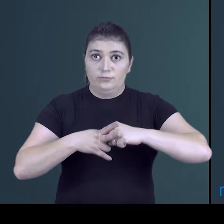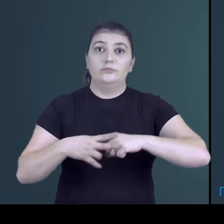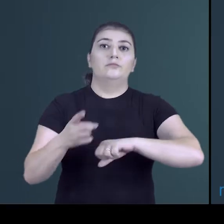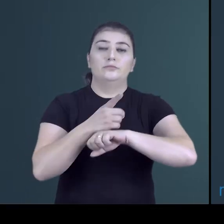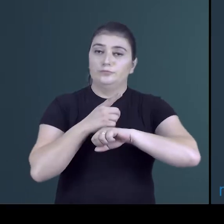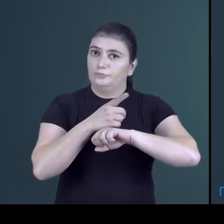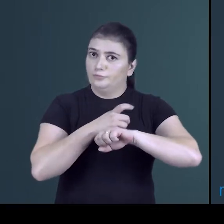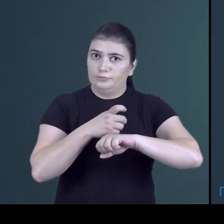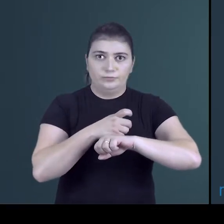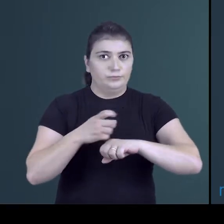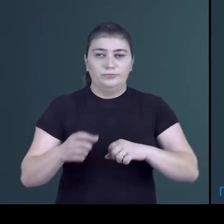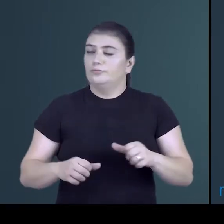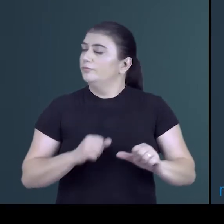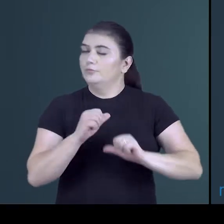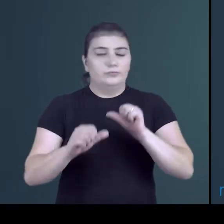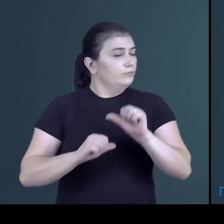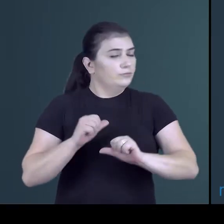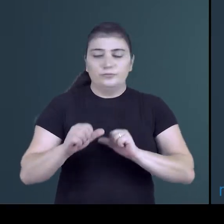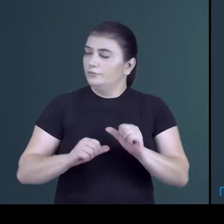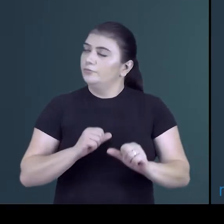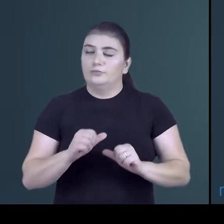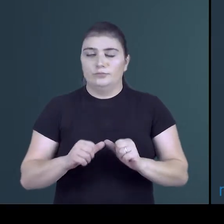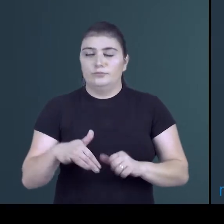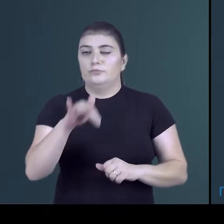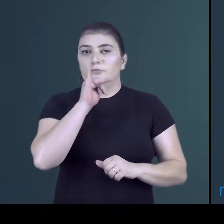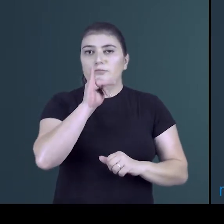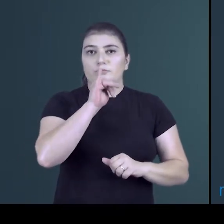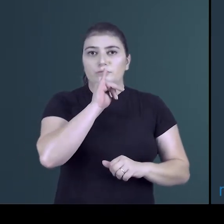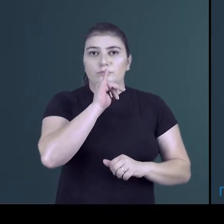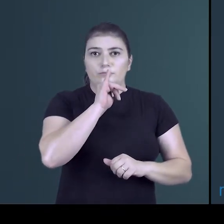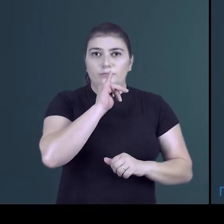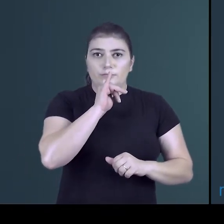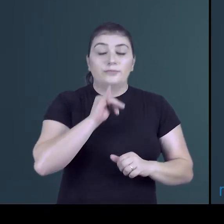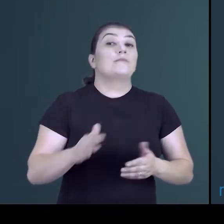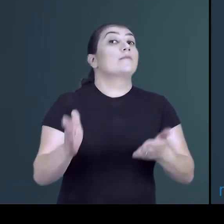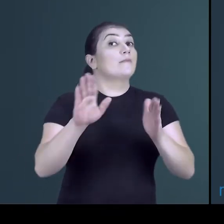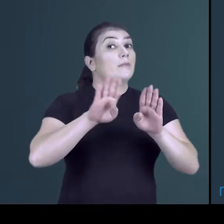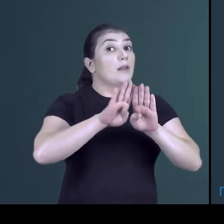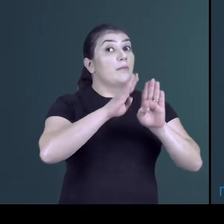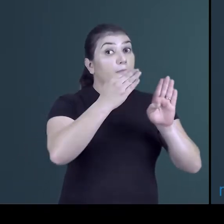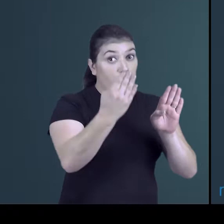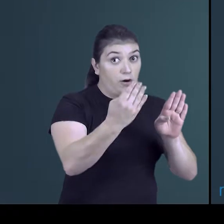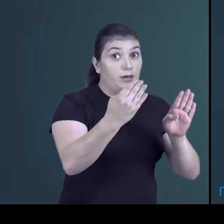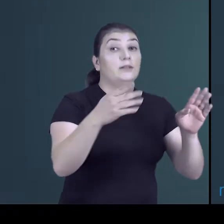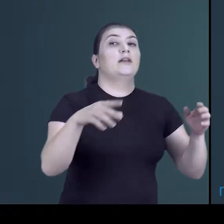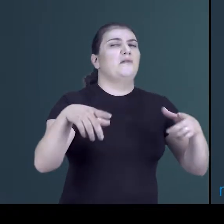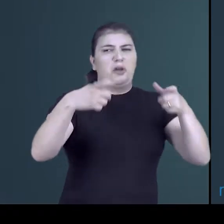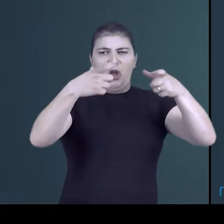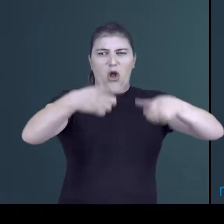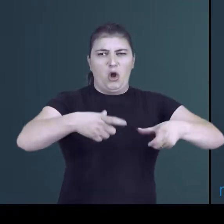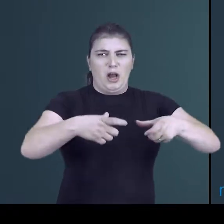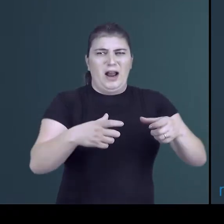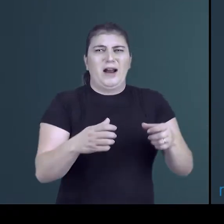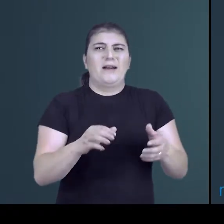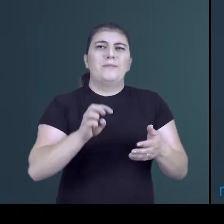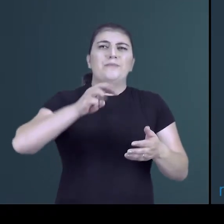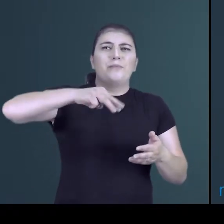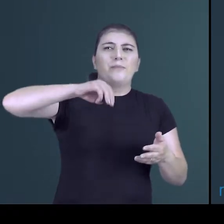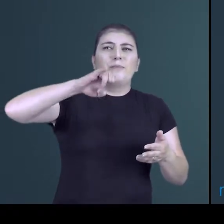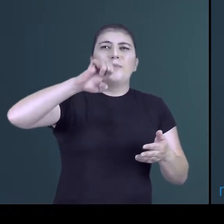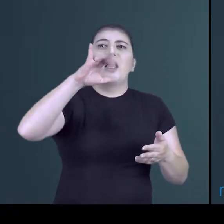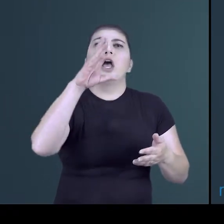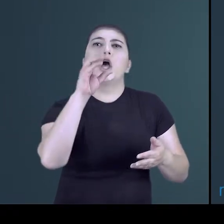um adjetivo, elas não vão se transformar. Exemplo: essa porta ou esse lugar está meio